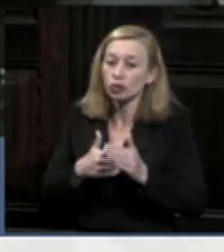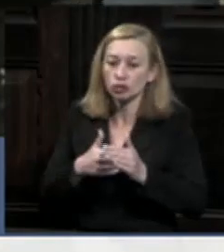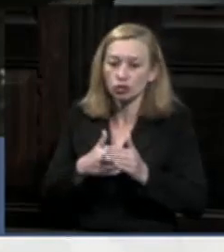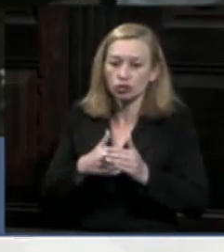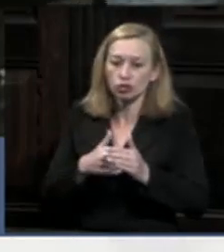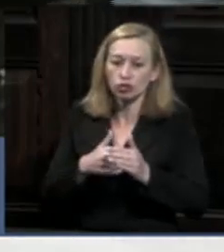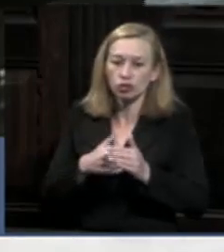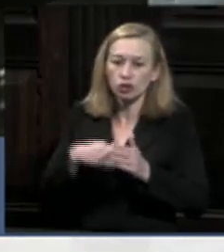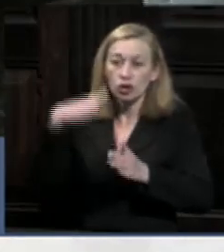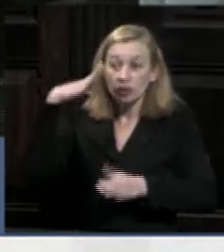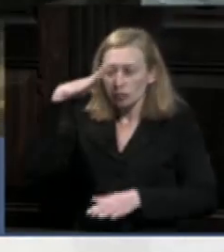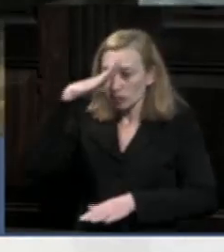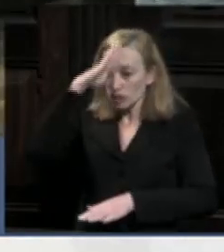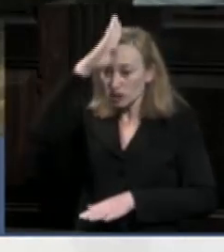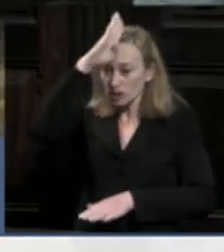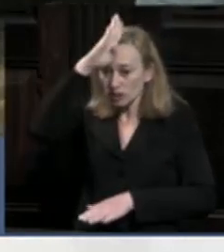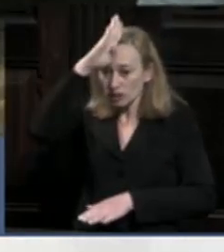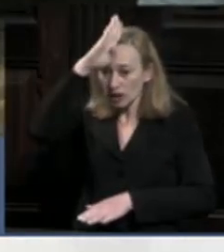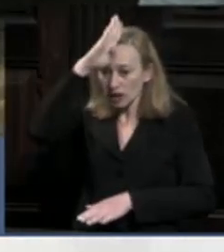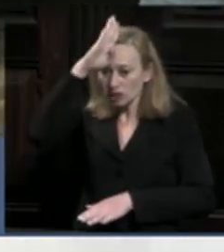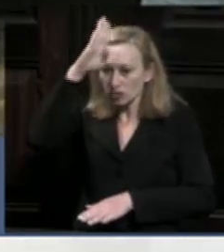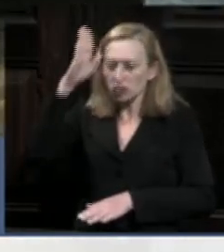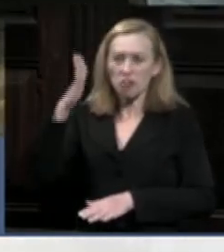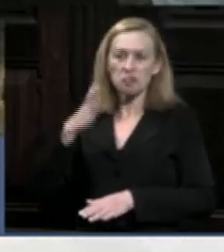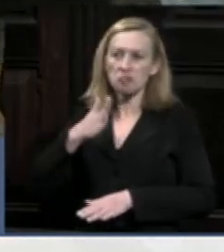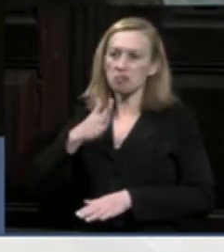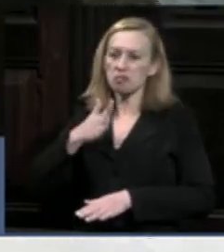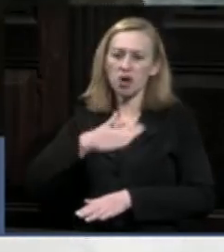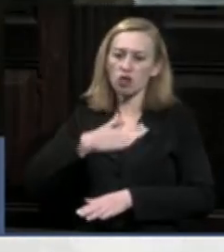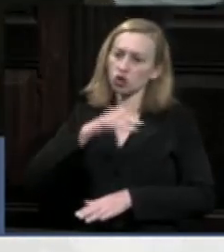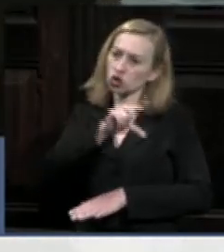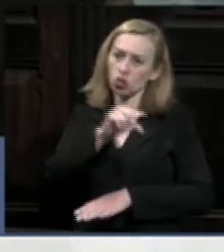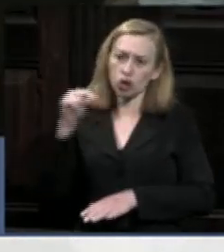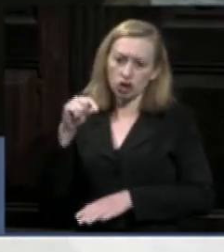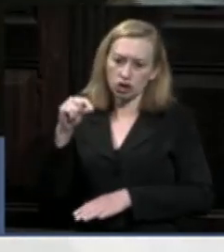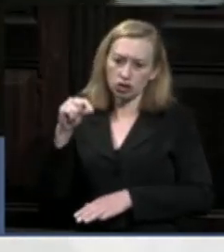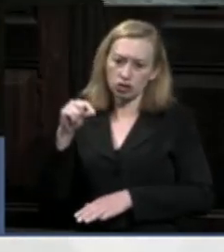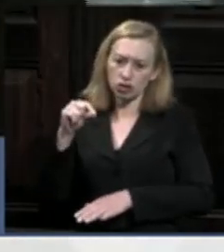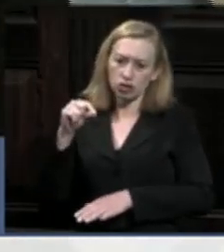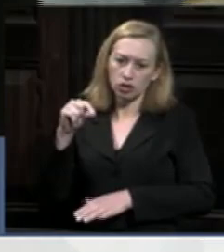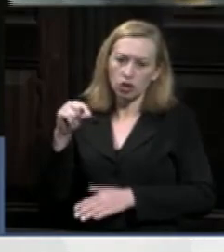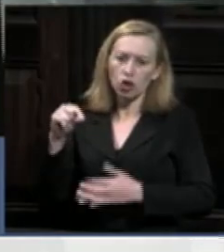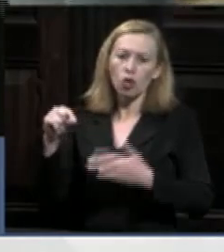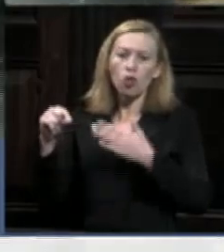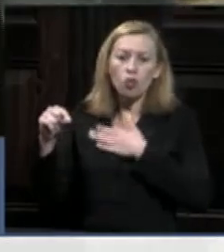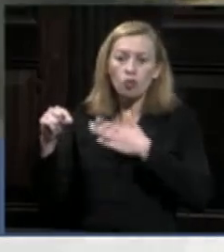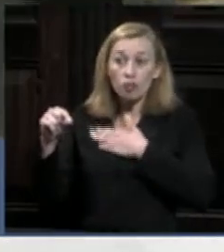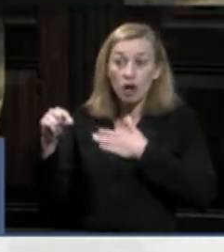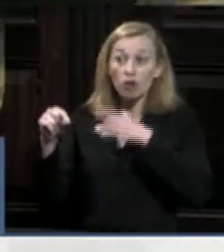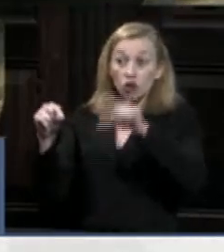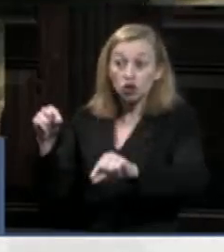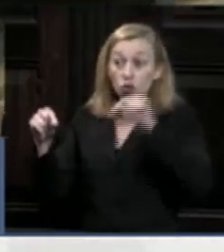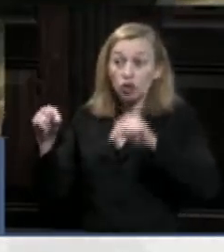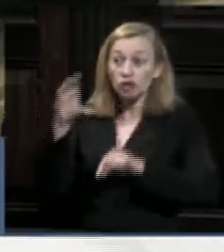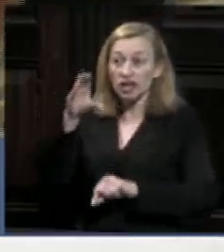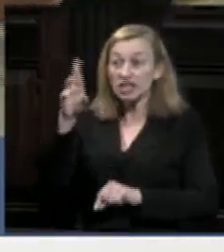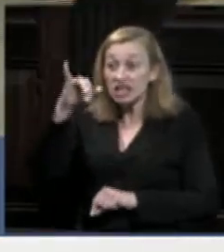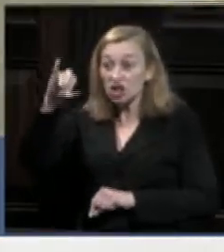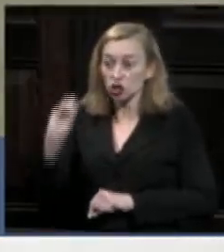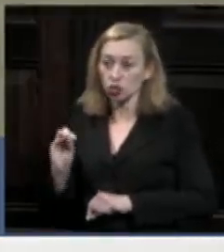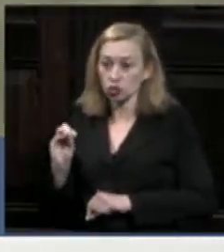jair bolsonaro não é o meu candidato é o meu candidato é o ciro gomes